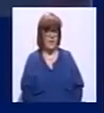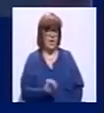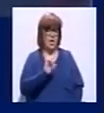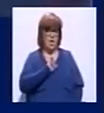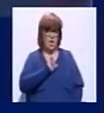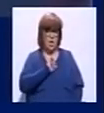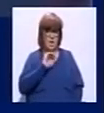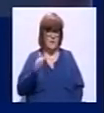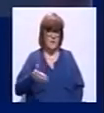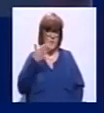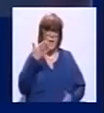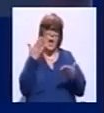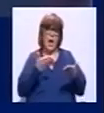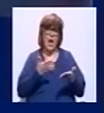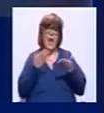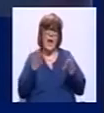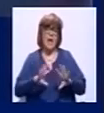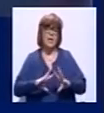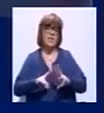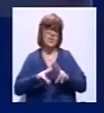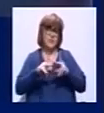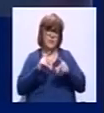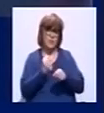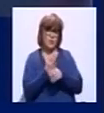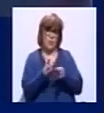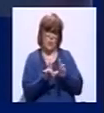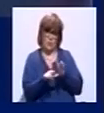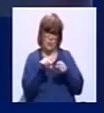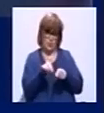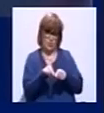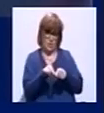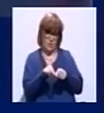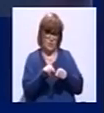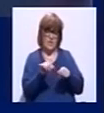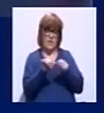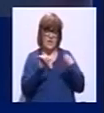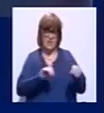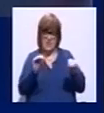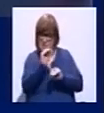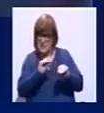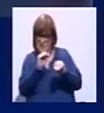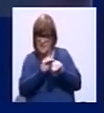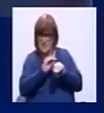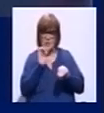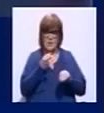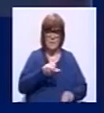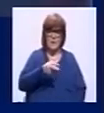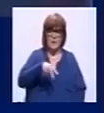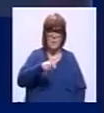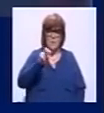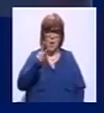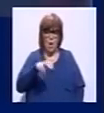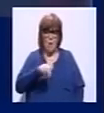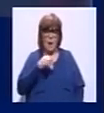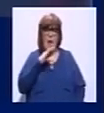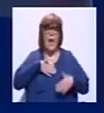no momento vai ser o desenvolvimento desses projetos de sistema de desinfecção e do pneu uma a gente não pretende